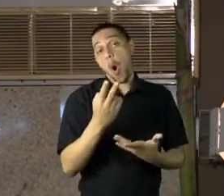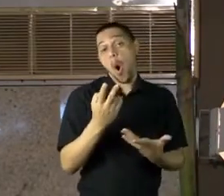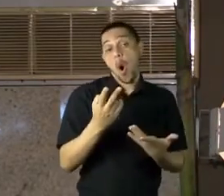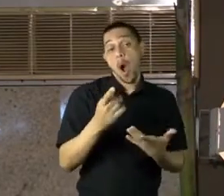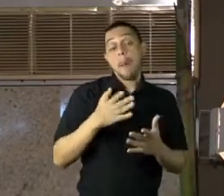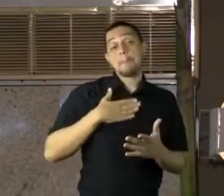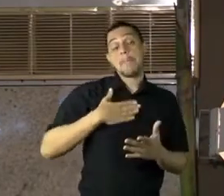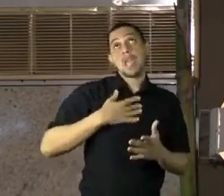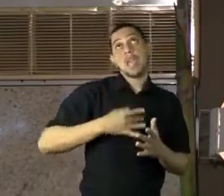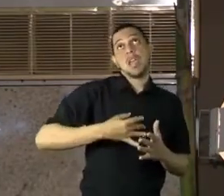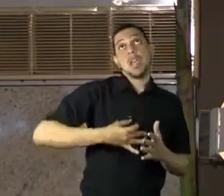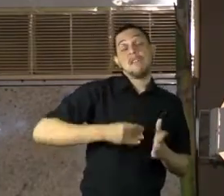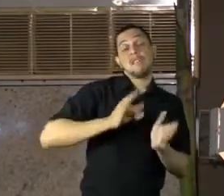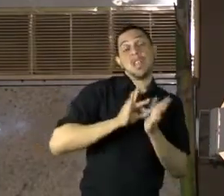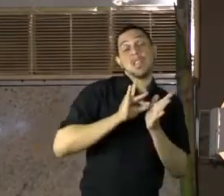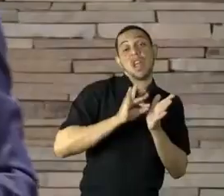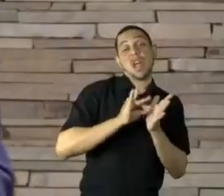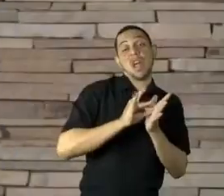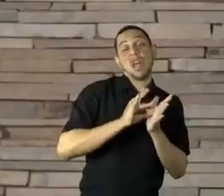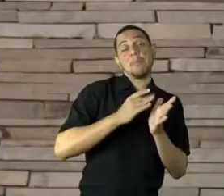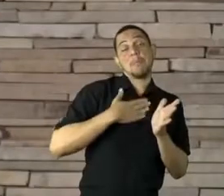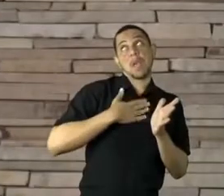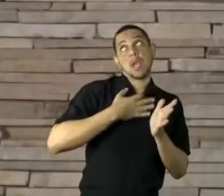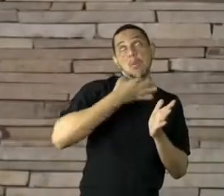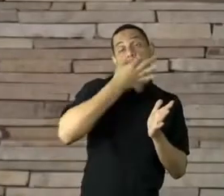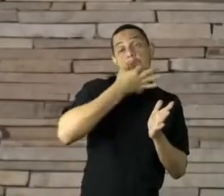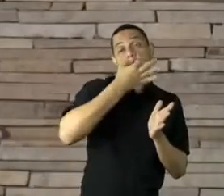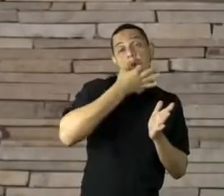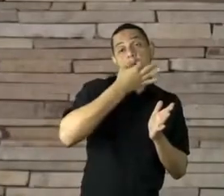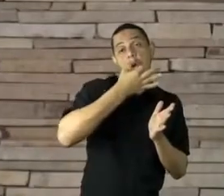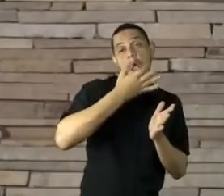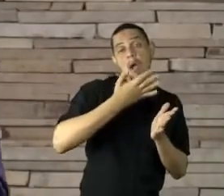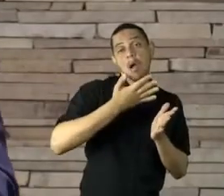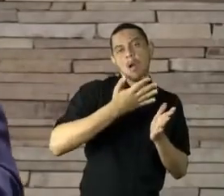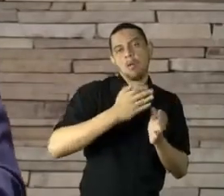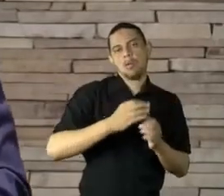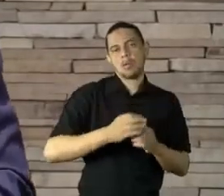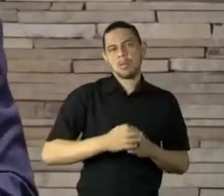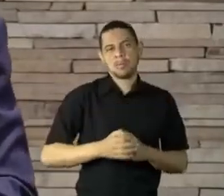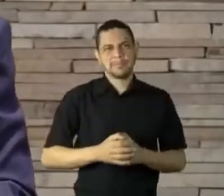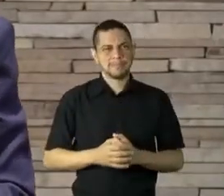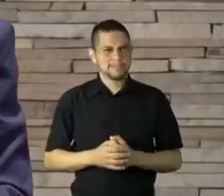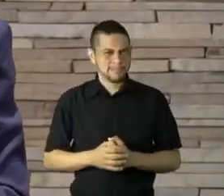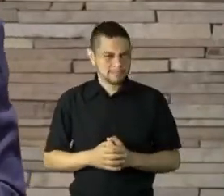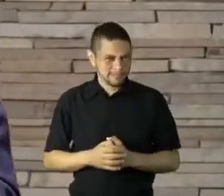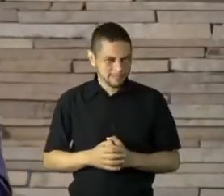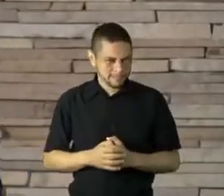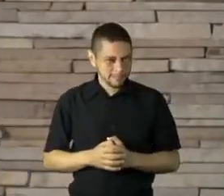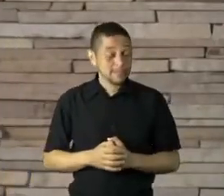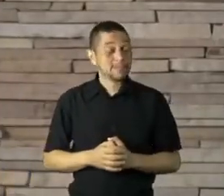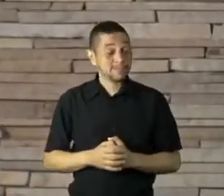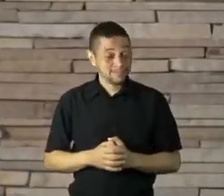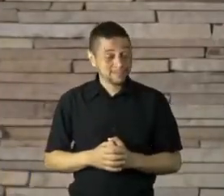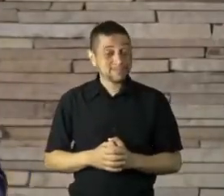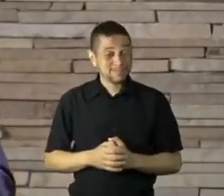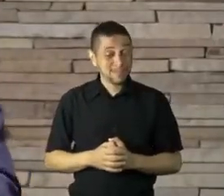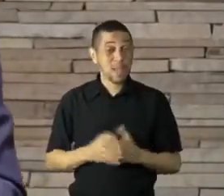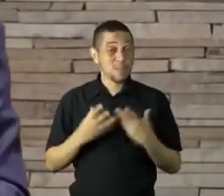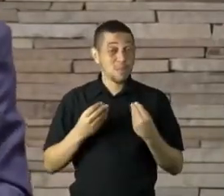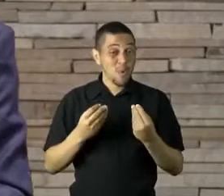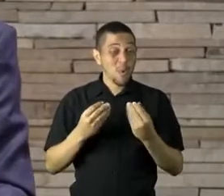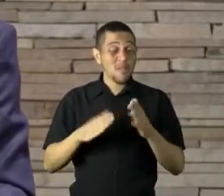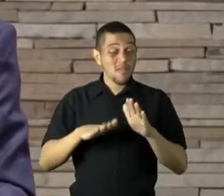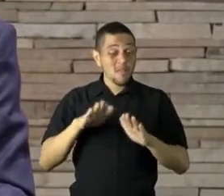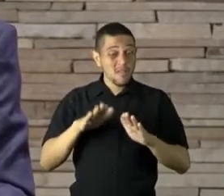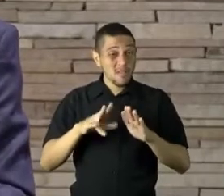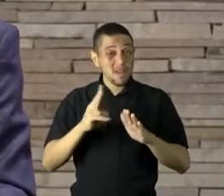ela me é conveniente Ah e assim muitas vezes nós Agimos exatamente como Aquela